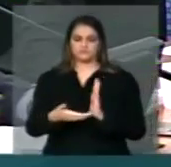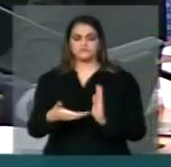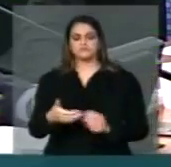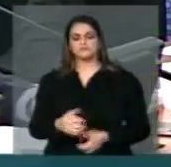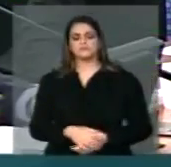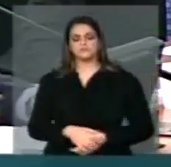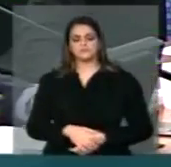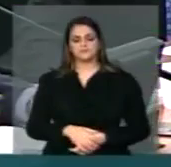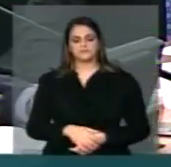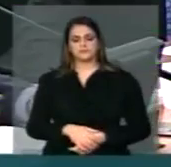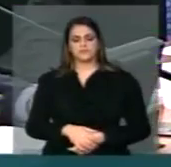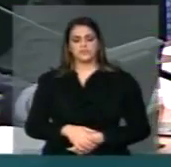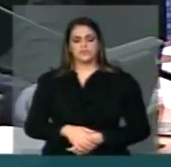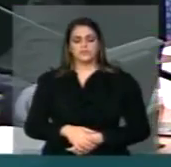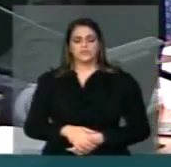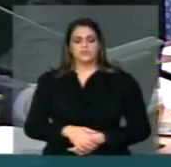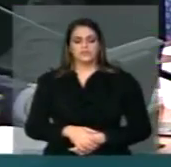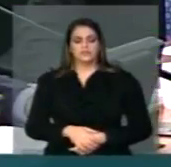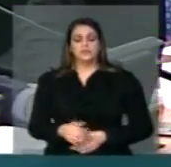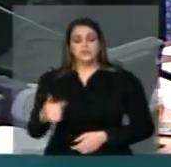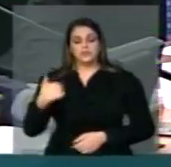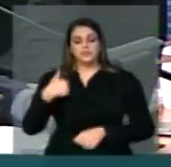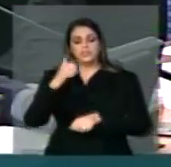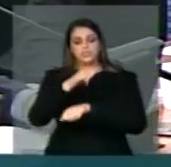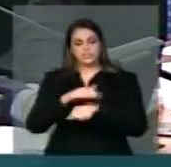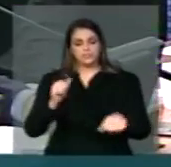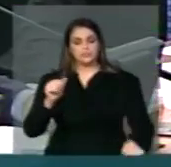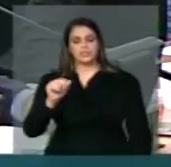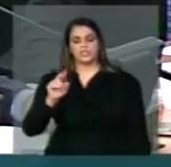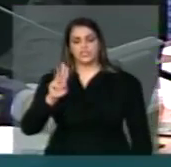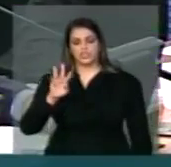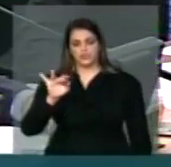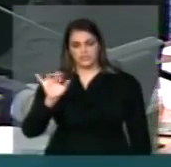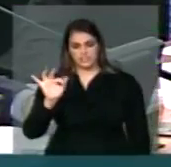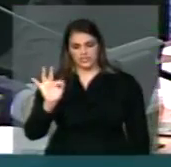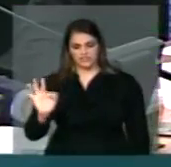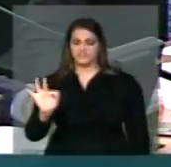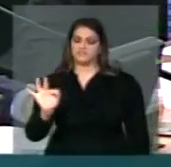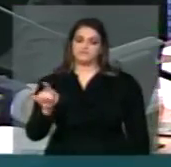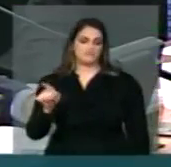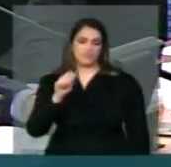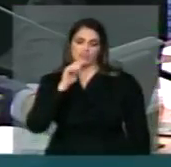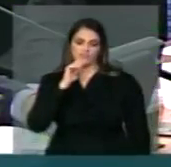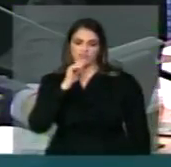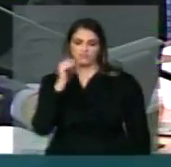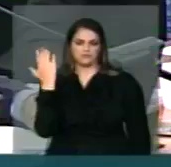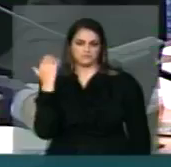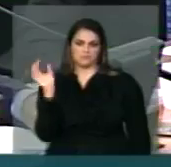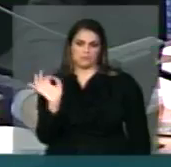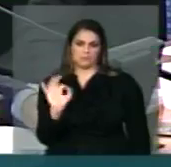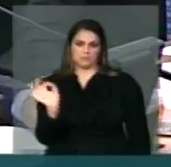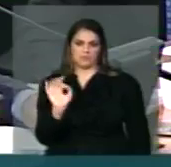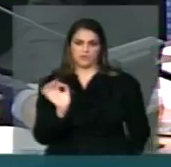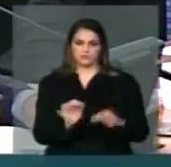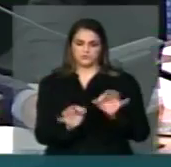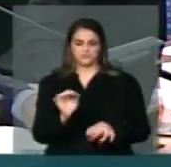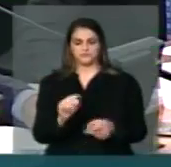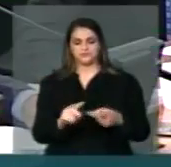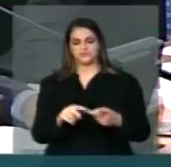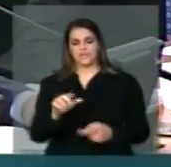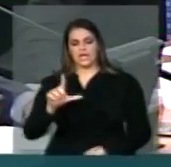só pode fazer ao senhor Youssef, que na época não tinha feito delação, ao senhor